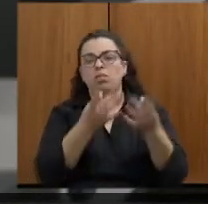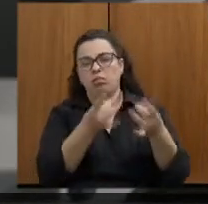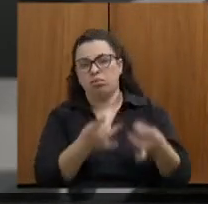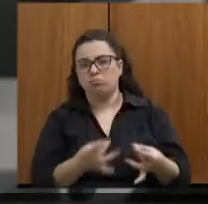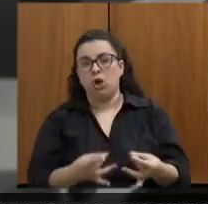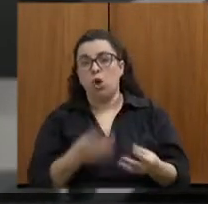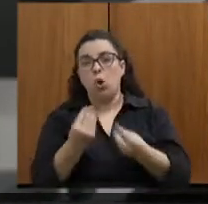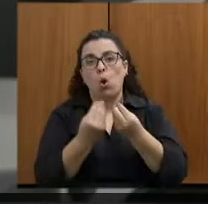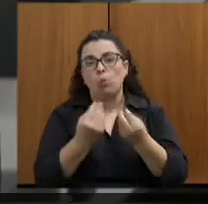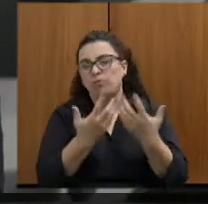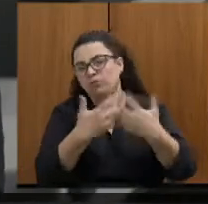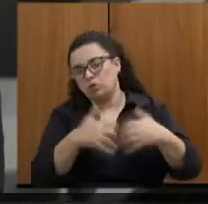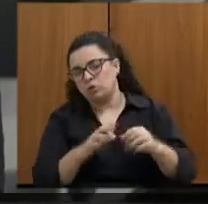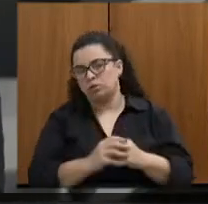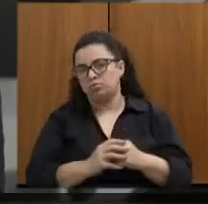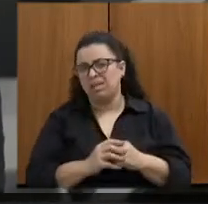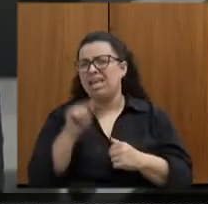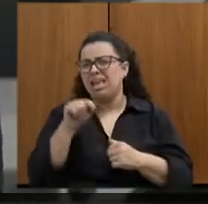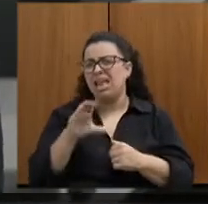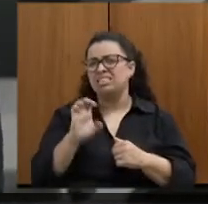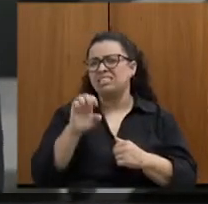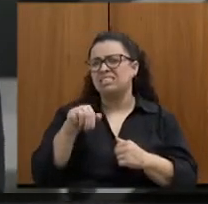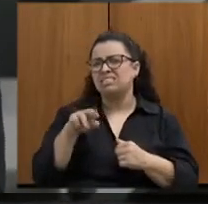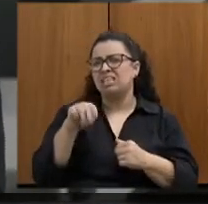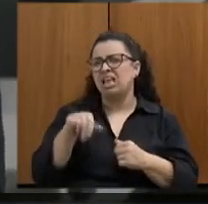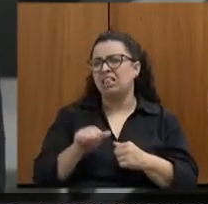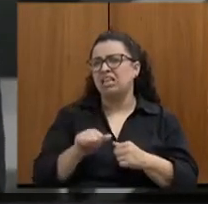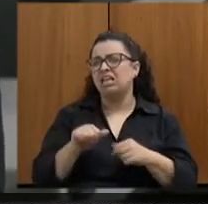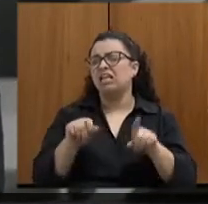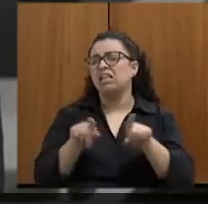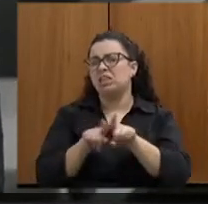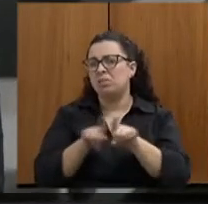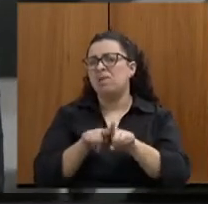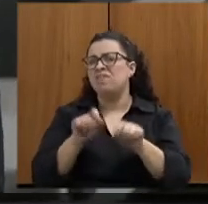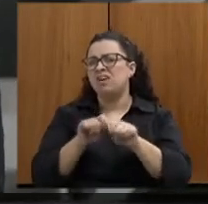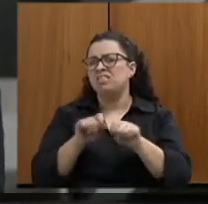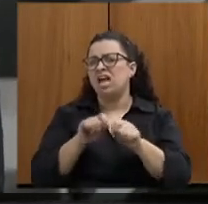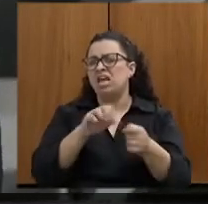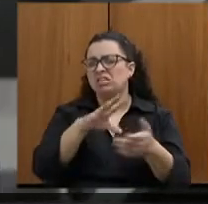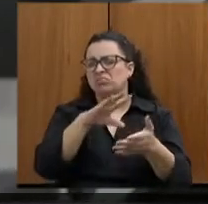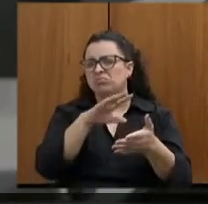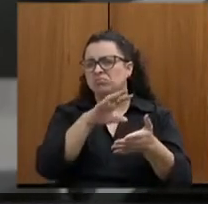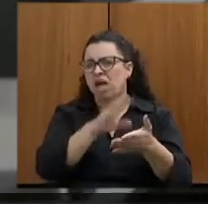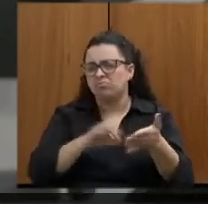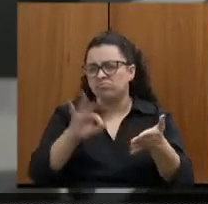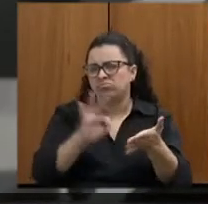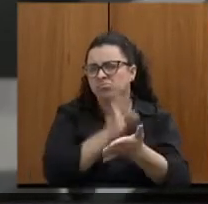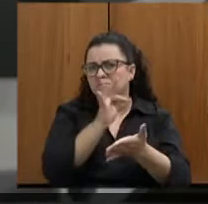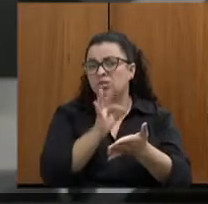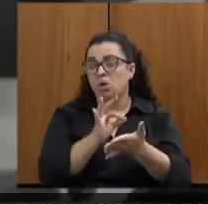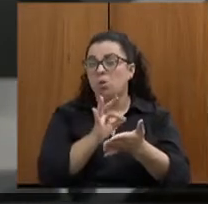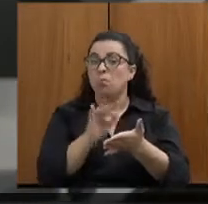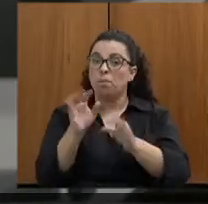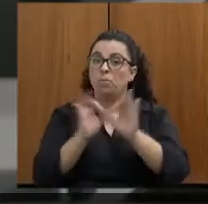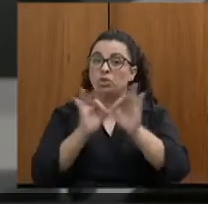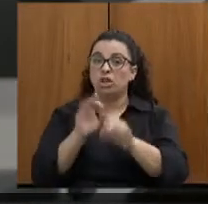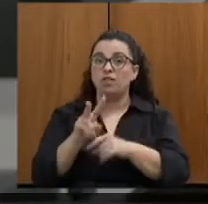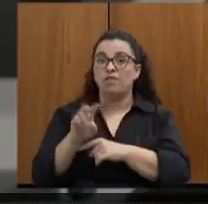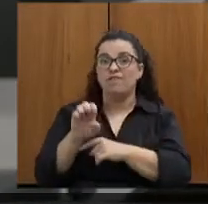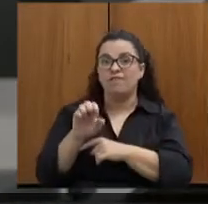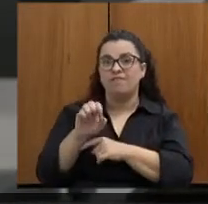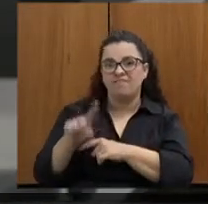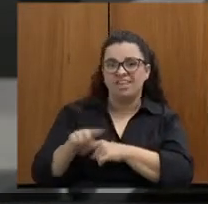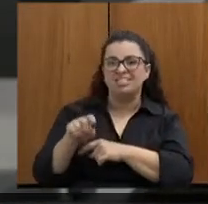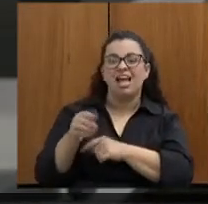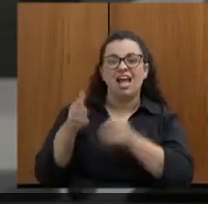E se no Cerna também se faz a inscrição para a vez delas, né? Como é que está essa dinâmica junto com o Cernas. Queria